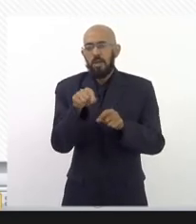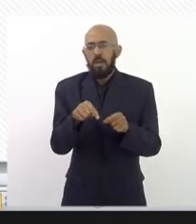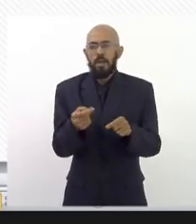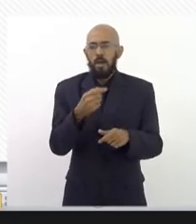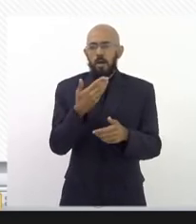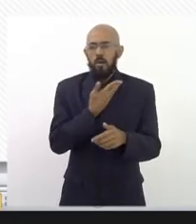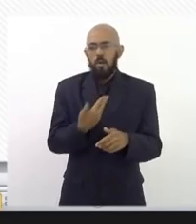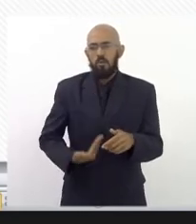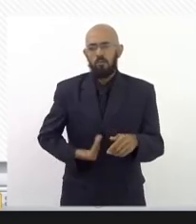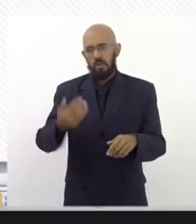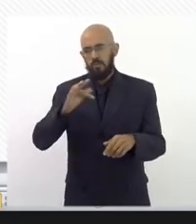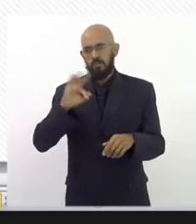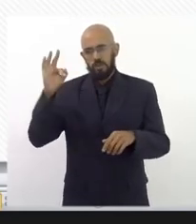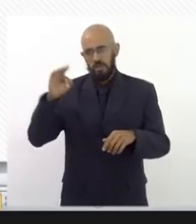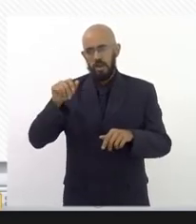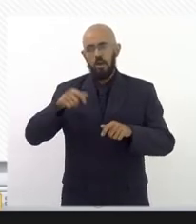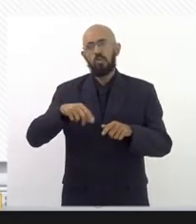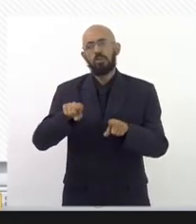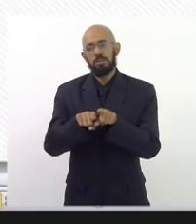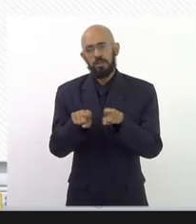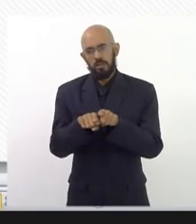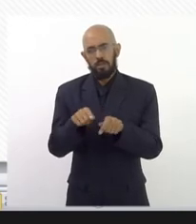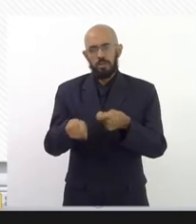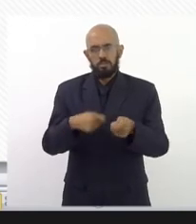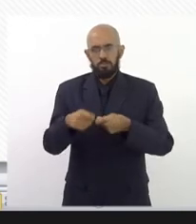Enfim, da administração indireta,